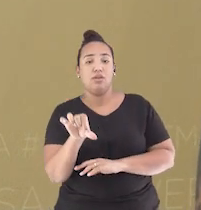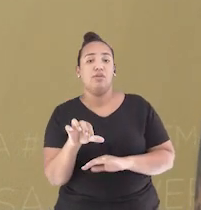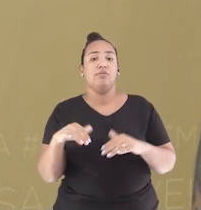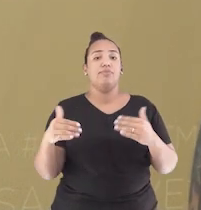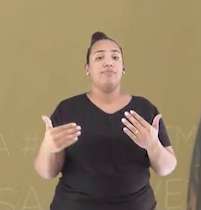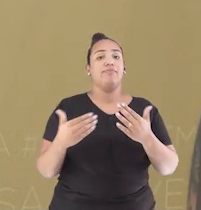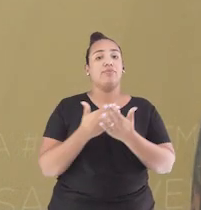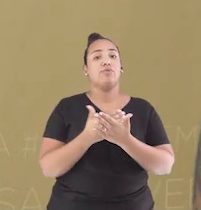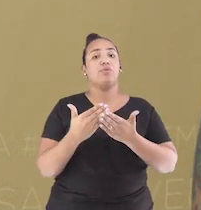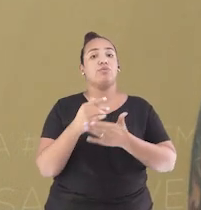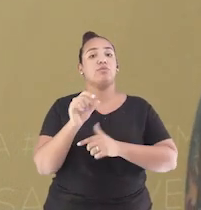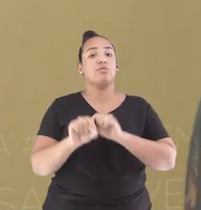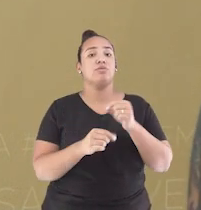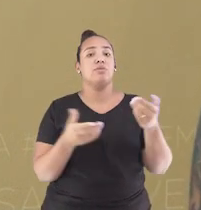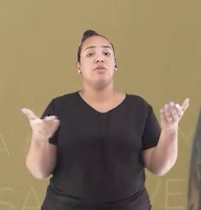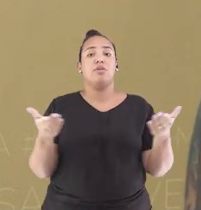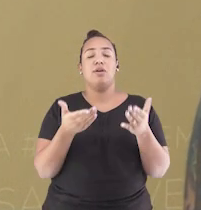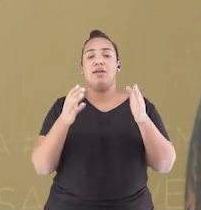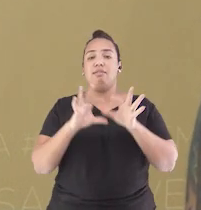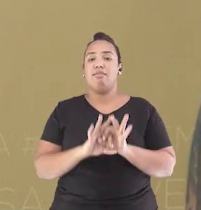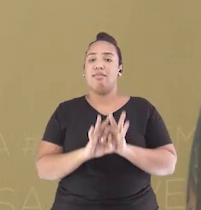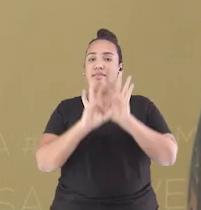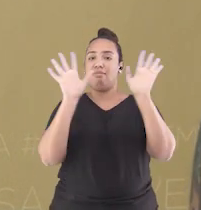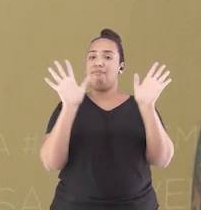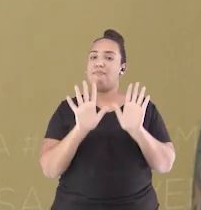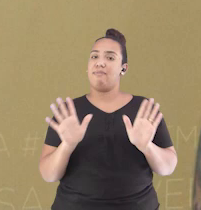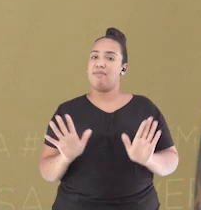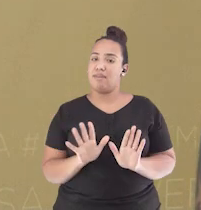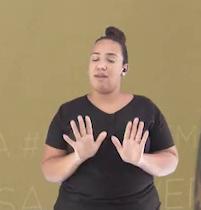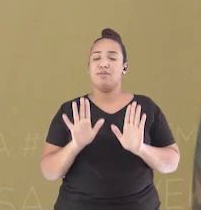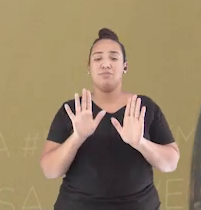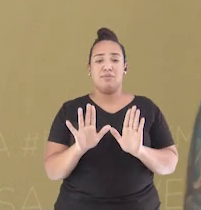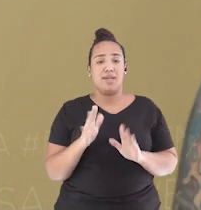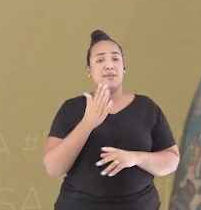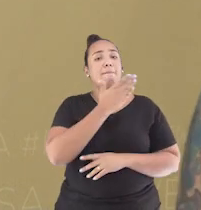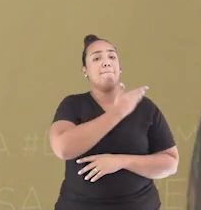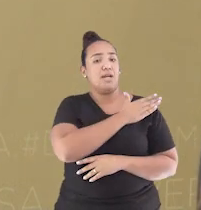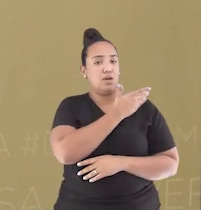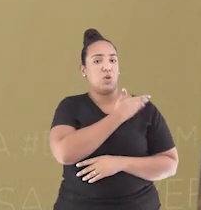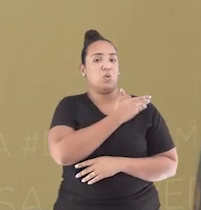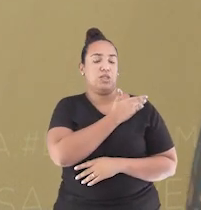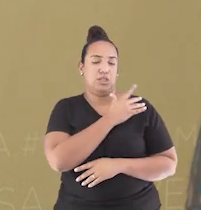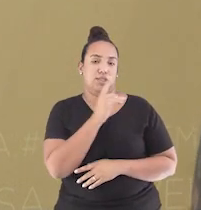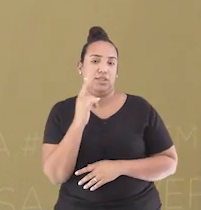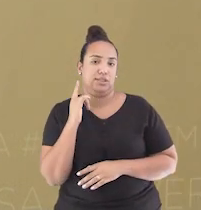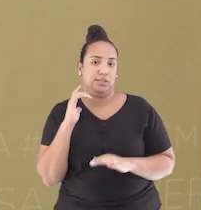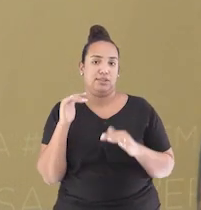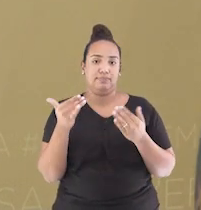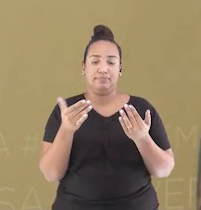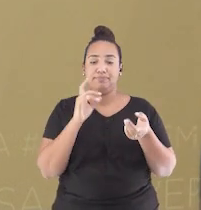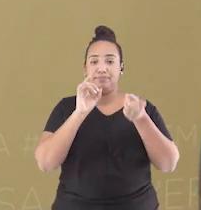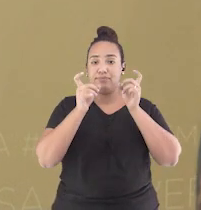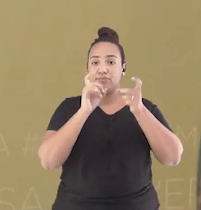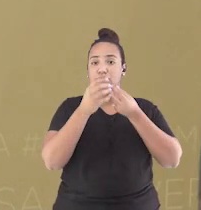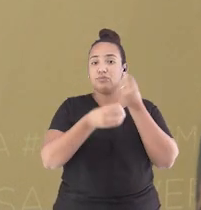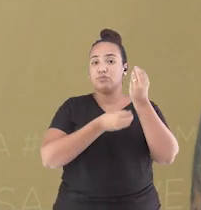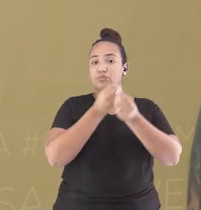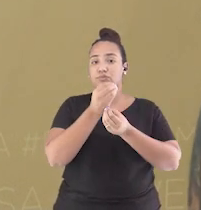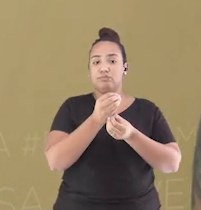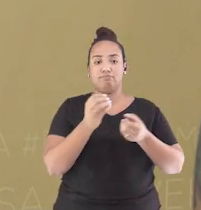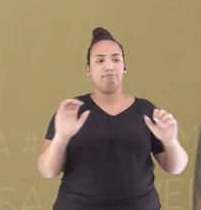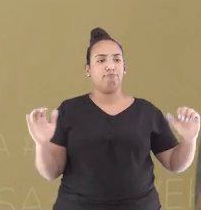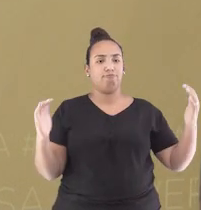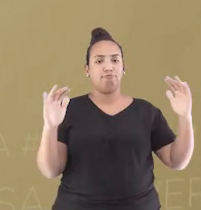no final do século XIX, eles começaram a ter um pouco mais de liberdade, mesmo que ainda houvesse muito preconceito. Então